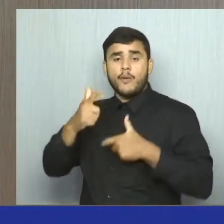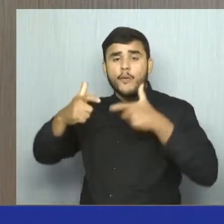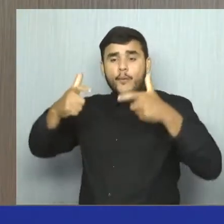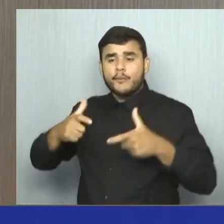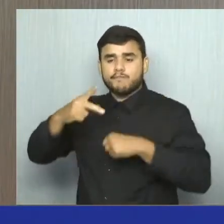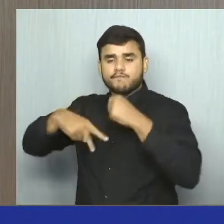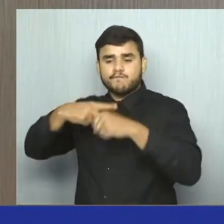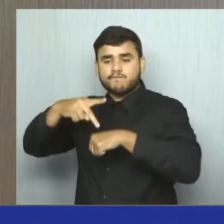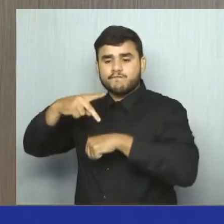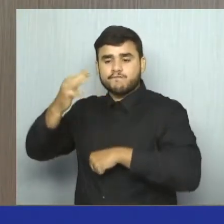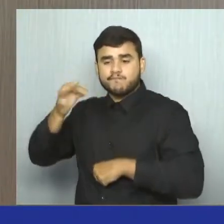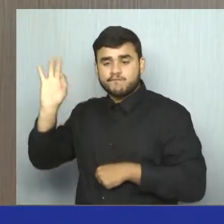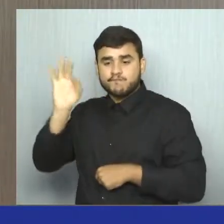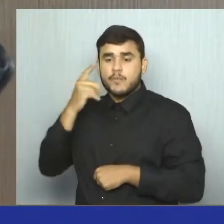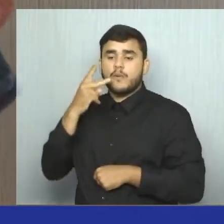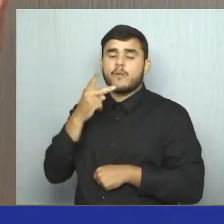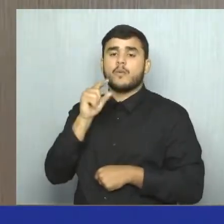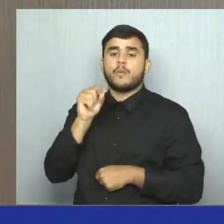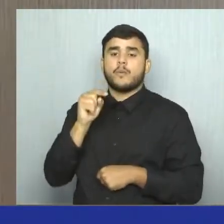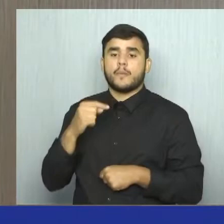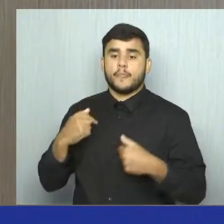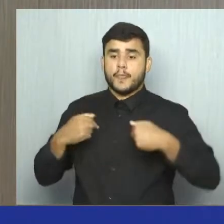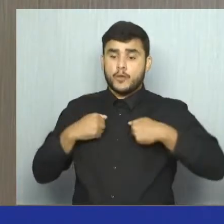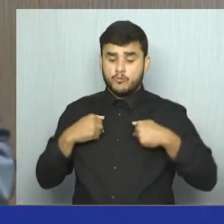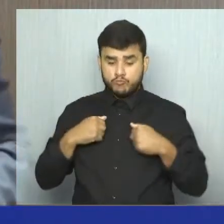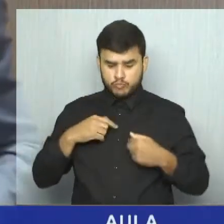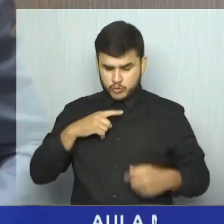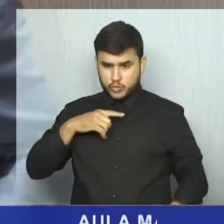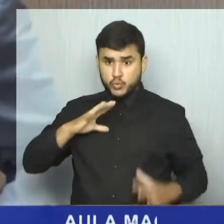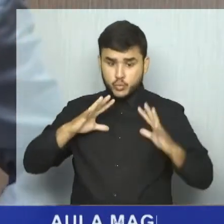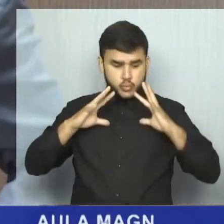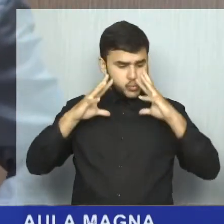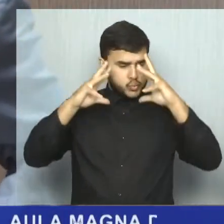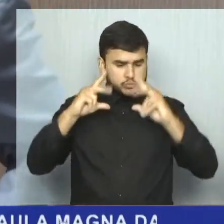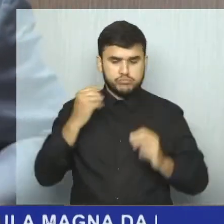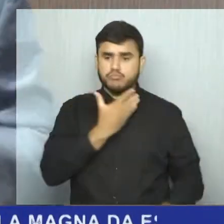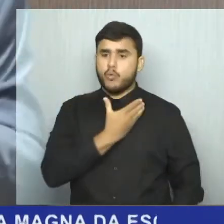mais sintética, mais arrogante, mas mais sincera e